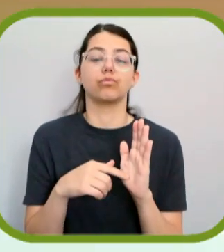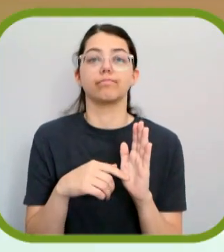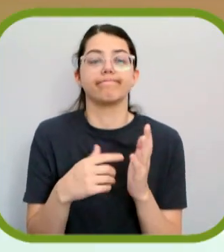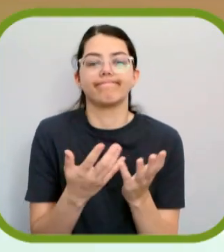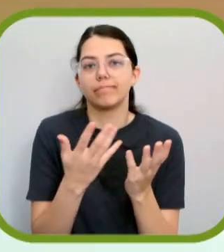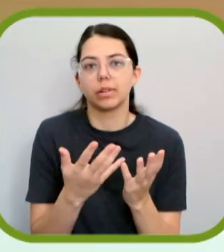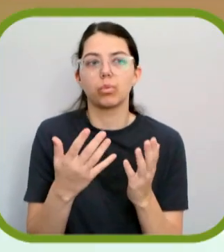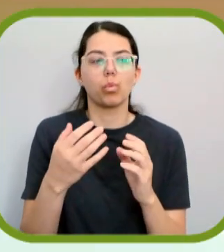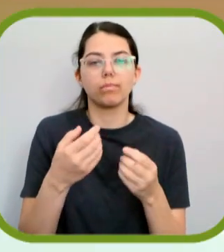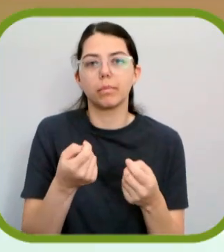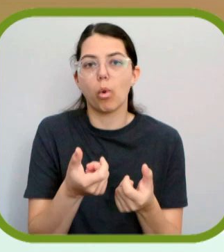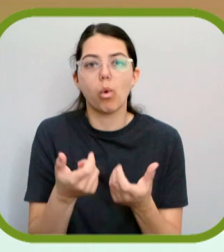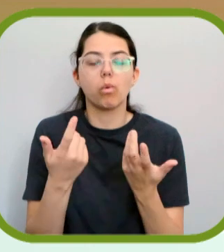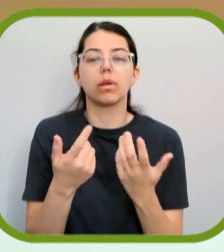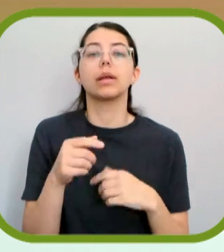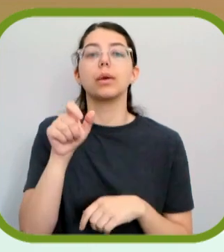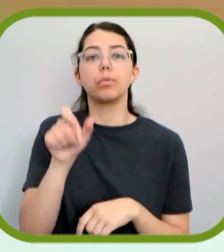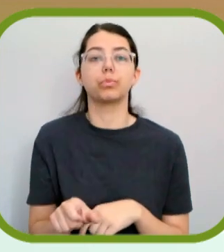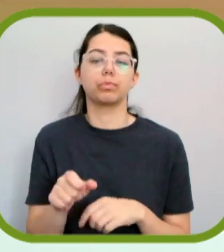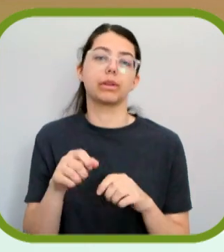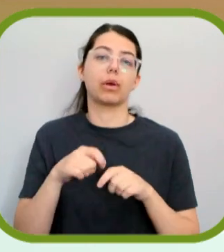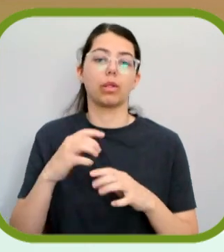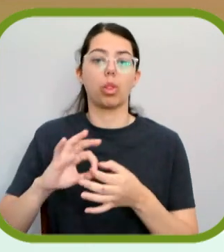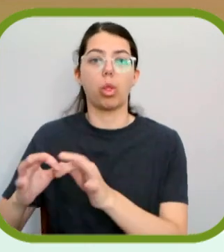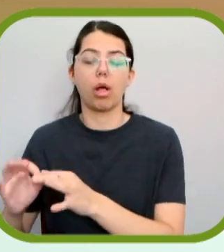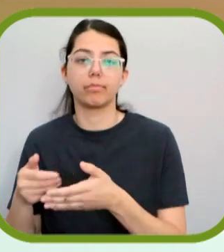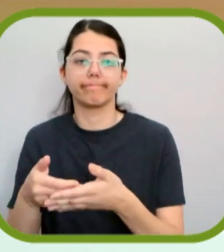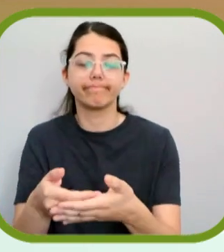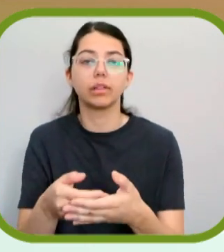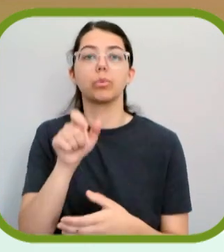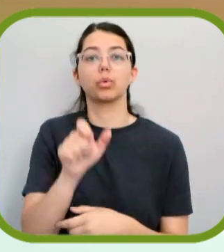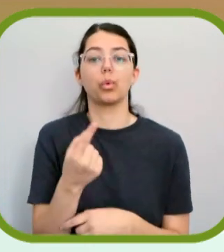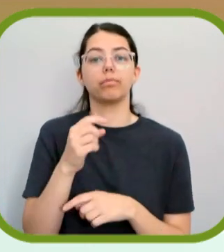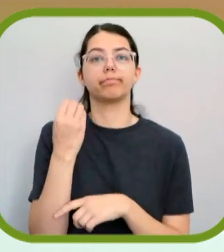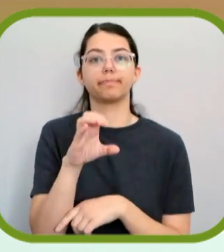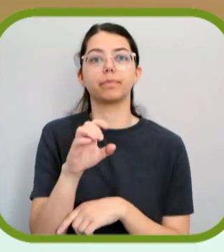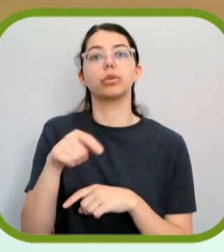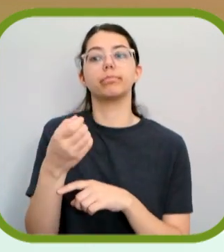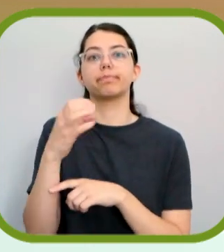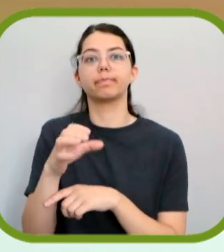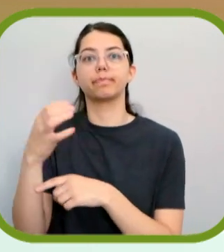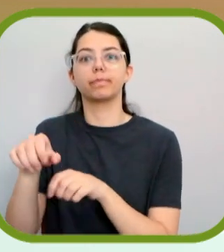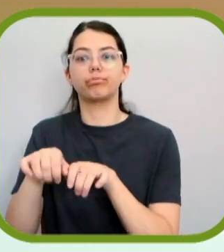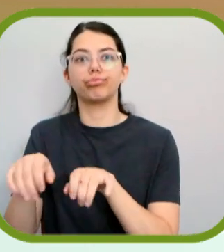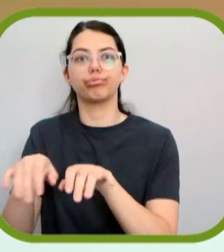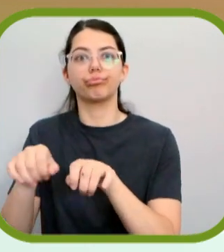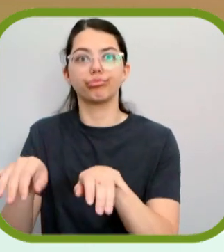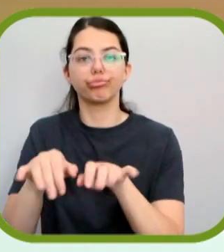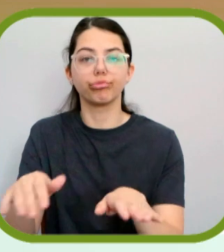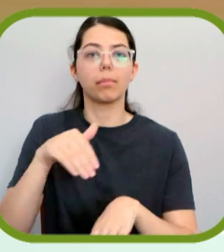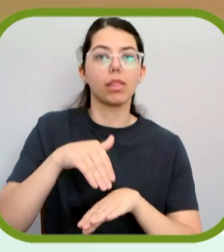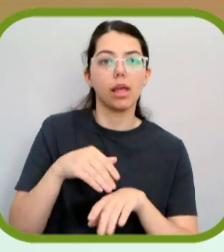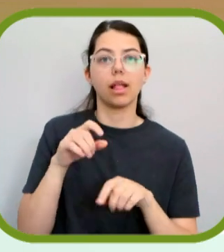um. E depois temos aqui normalmente há uma cadeia, que é uma pessoa que partilha primeiro ou que comenta primeiro, e depois temos uma série de outras que se vão